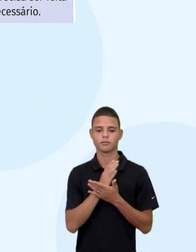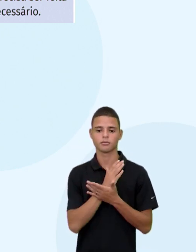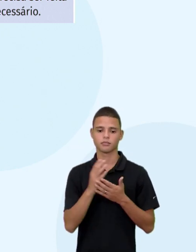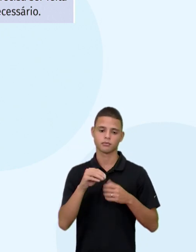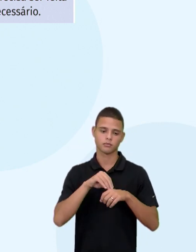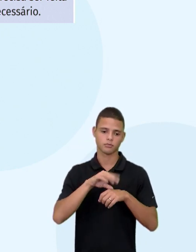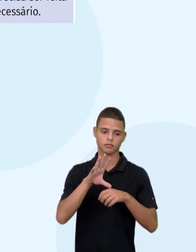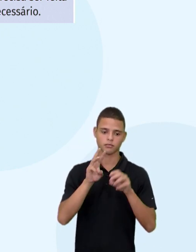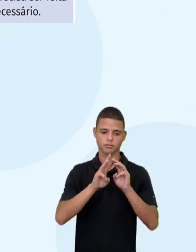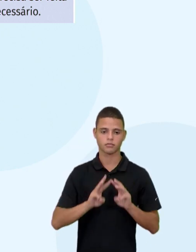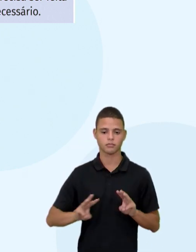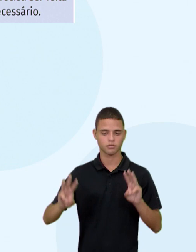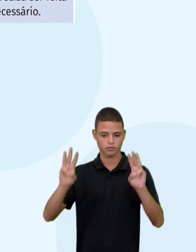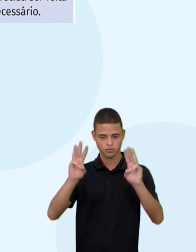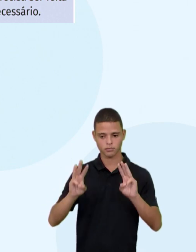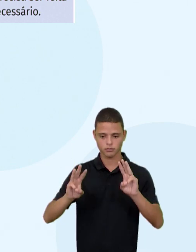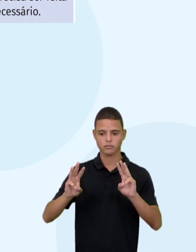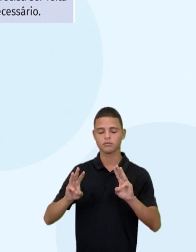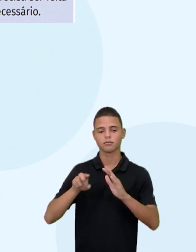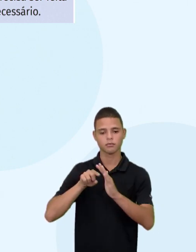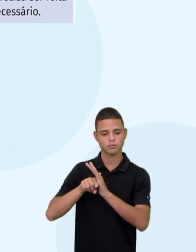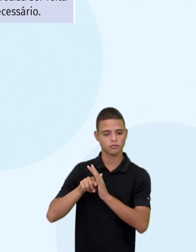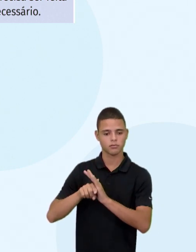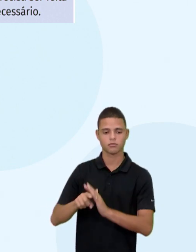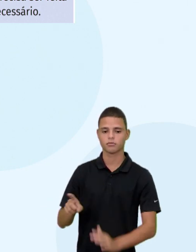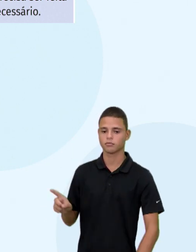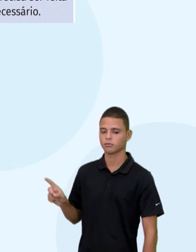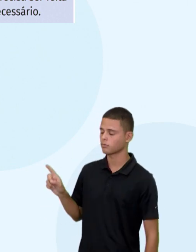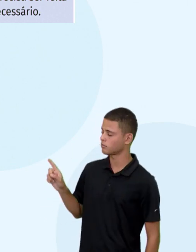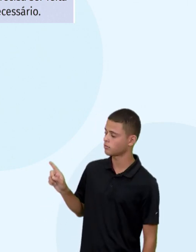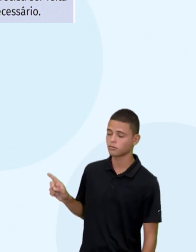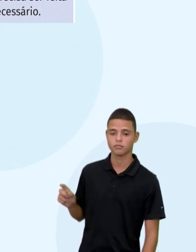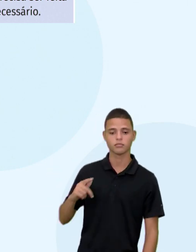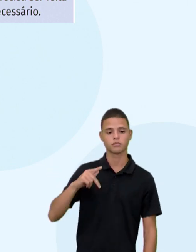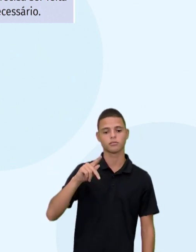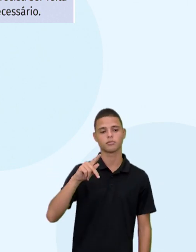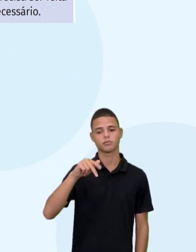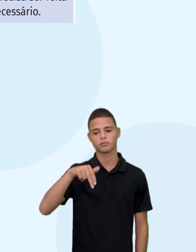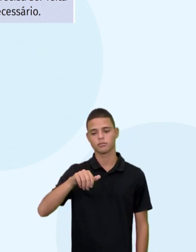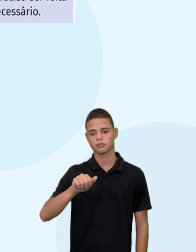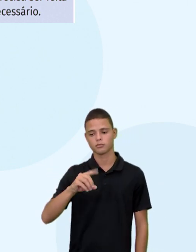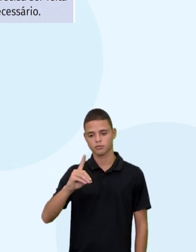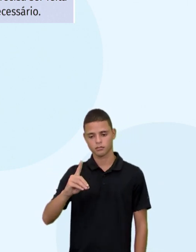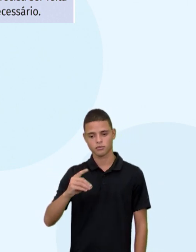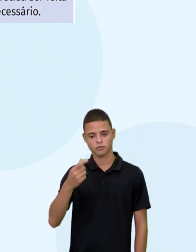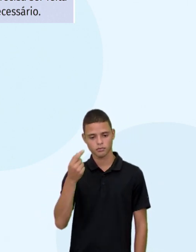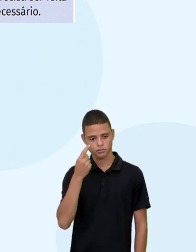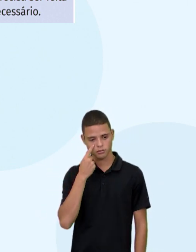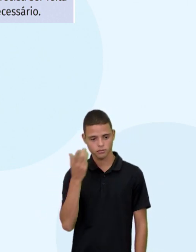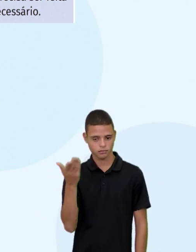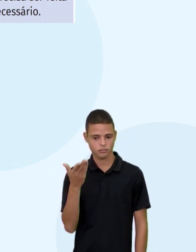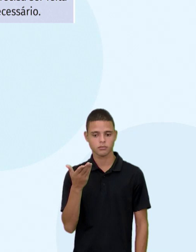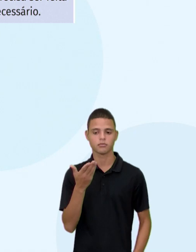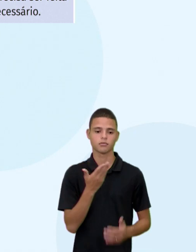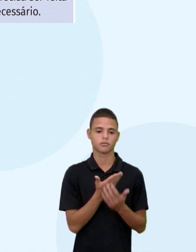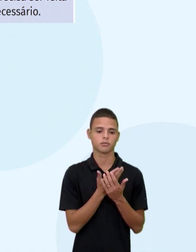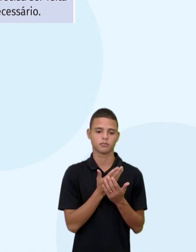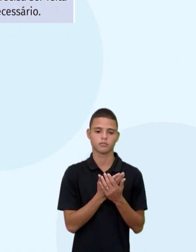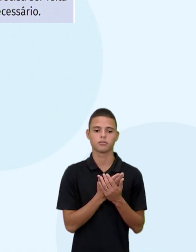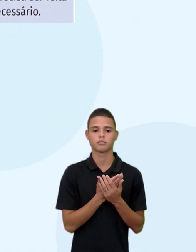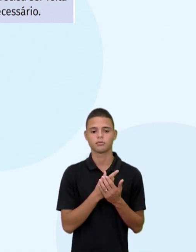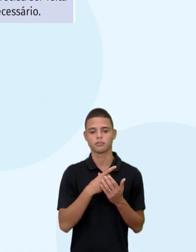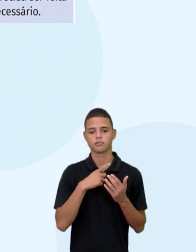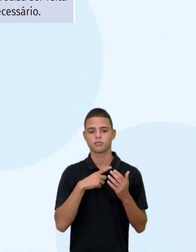para pesquisa, além daqueles das aulas anteriores. Tem o PNAD, que nós vimos aqui nessa aula de sistematização, né, tá